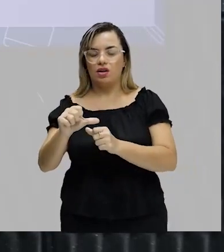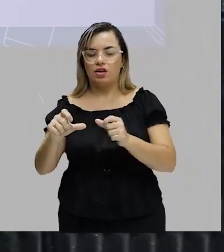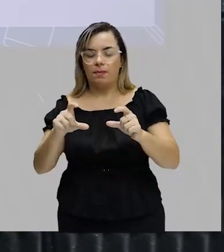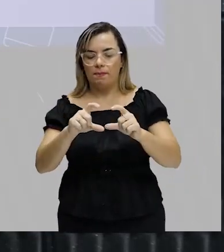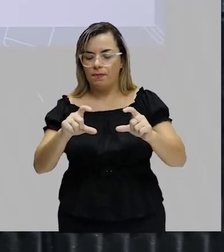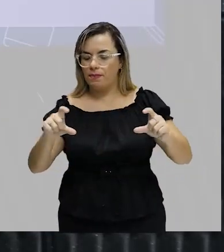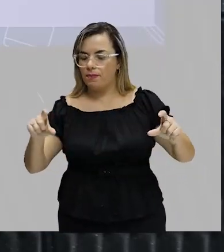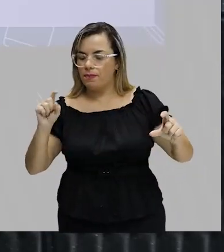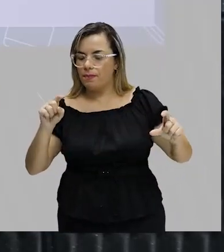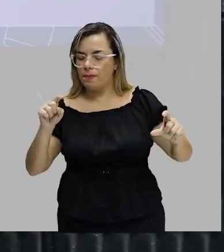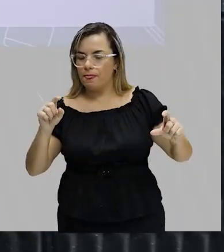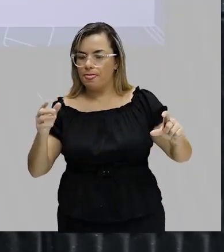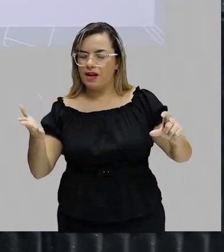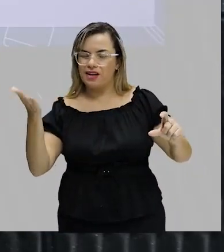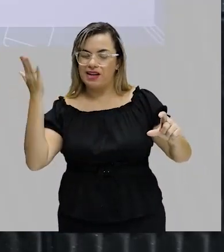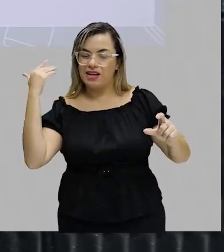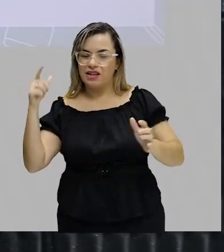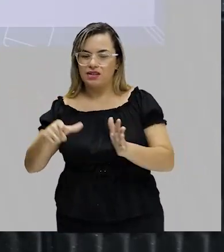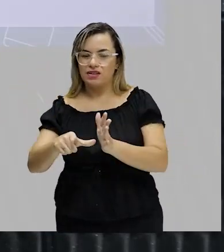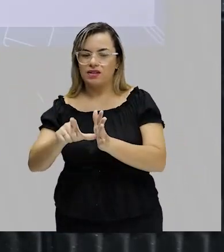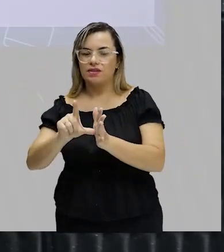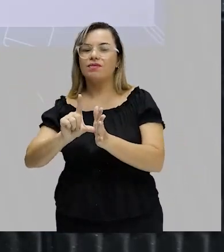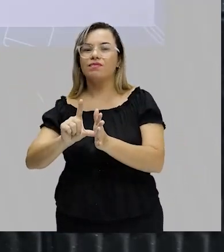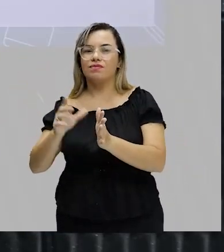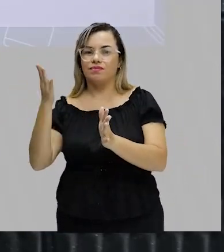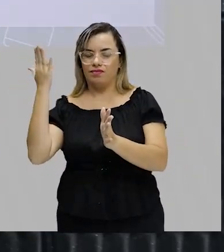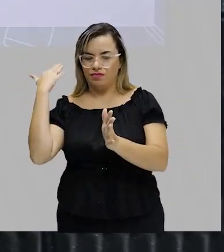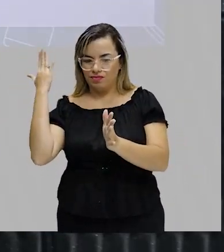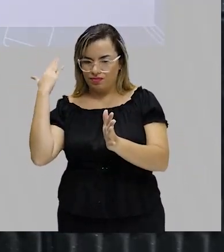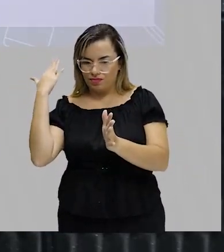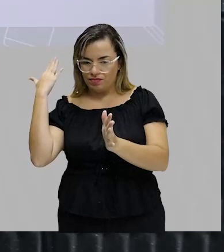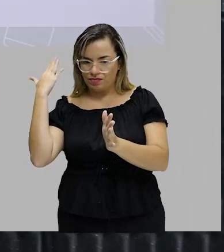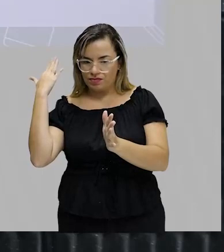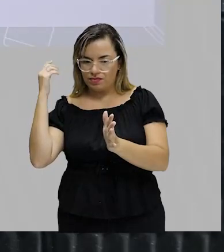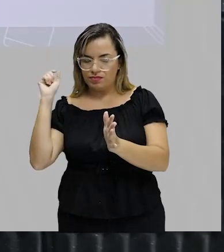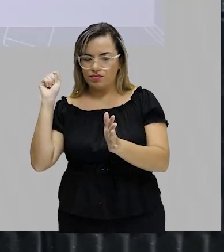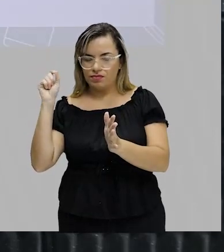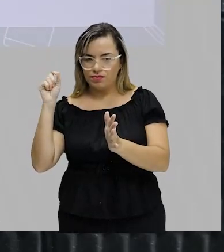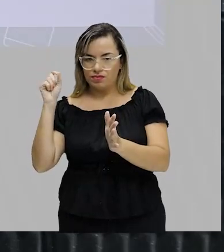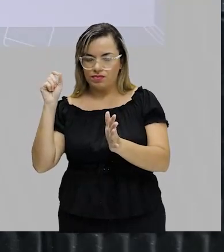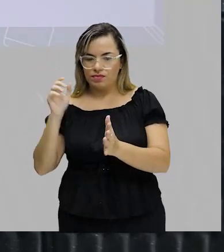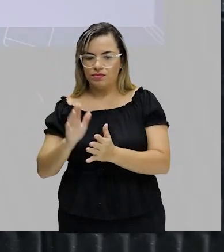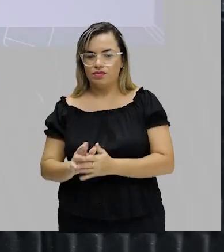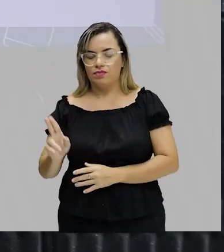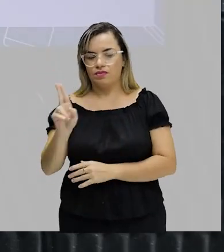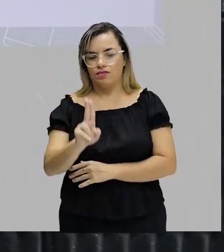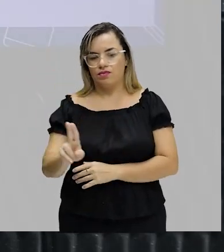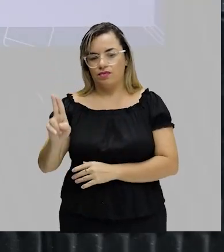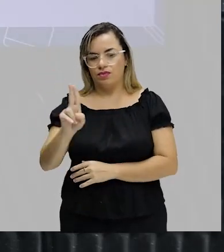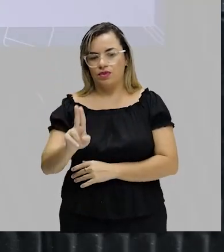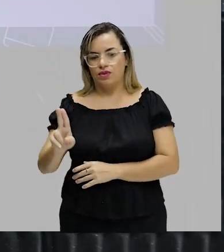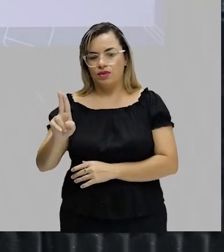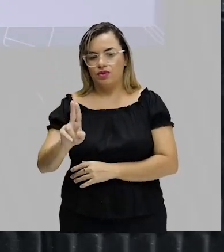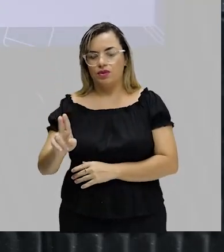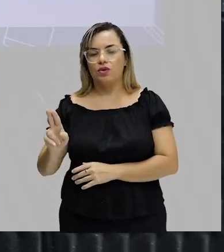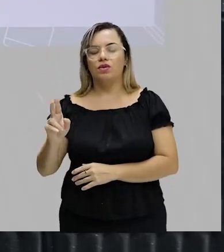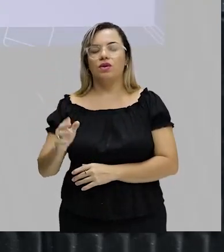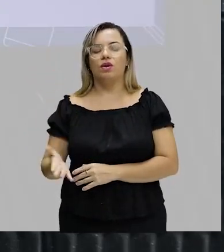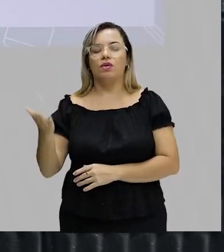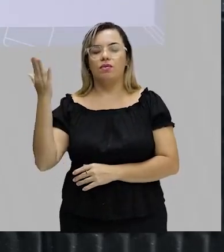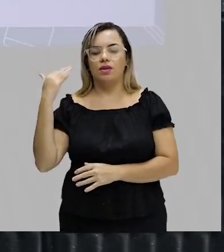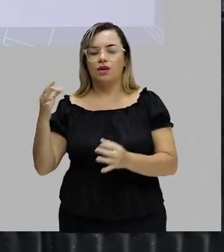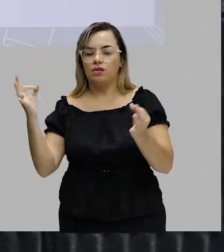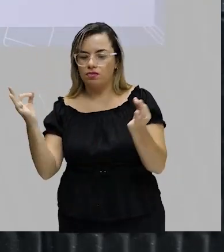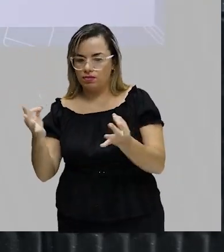dessa ação mais recente. E essa ação mais antiga, digamos assim, é o que nós vamos usar o passado perfeito. Bom,